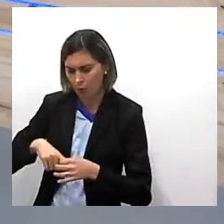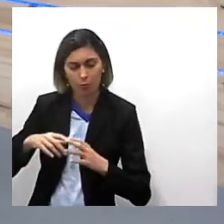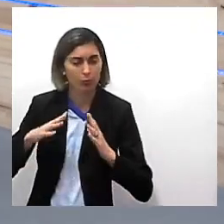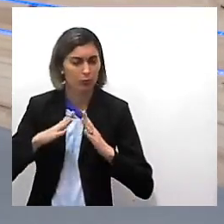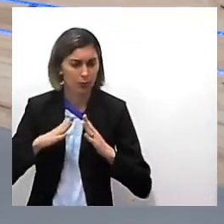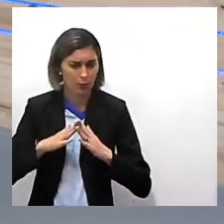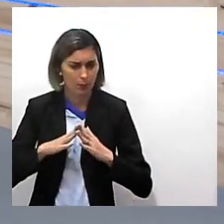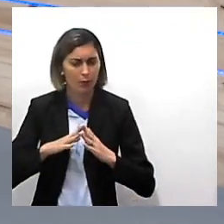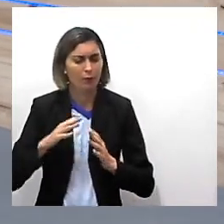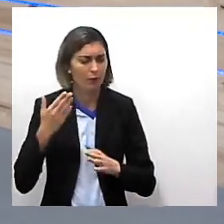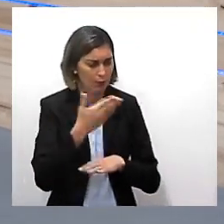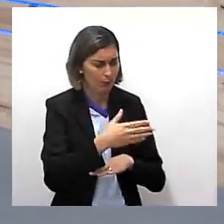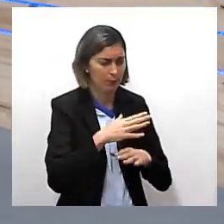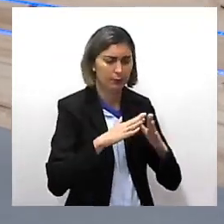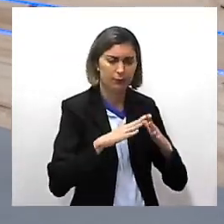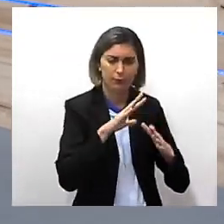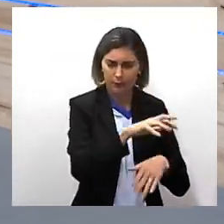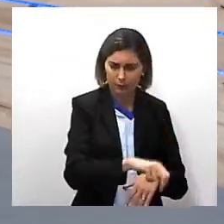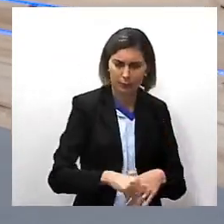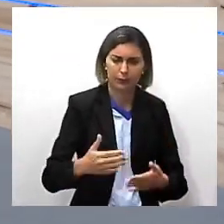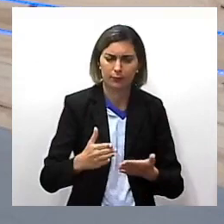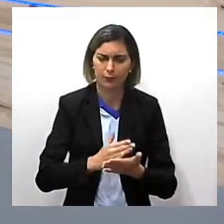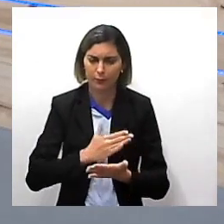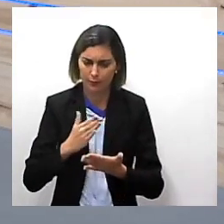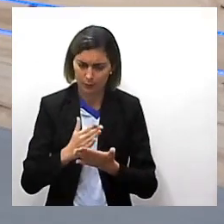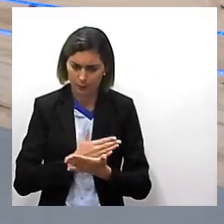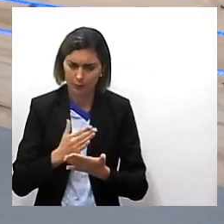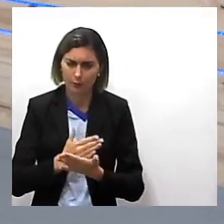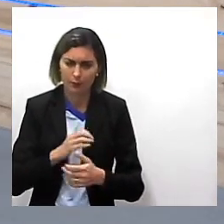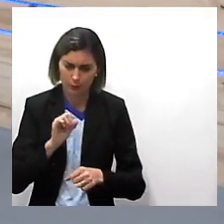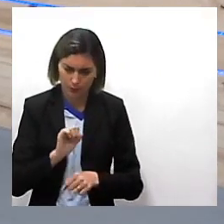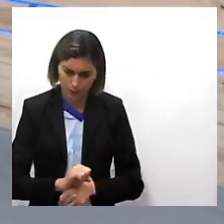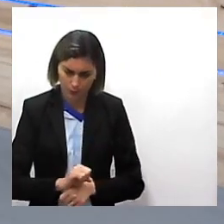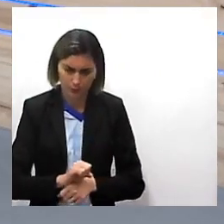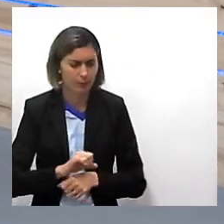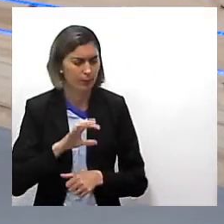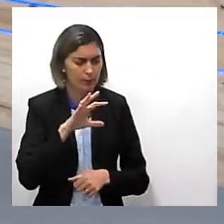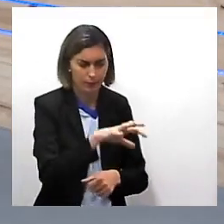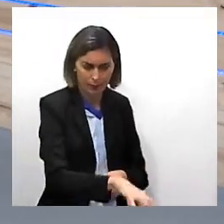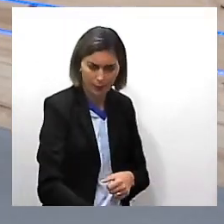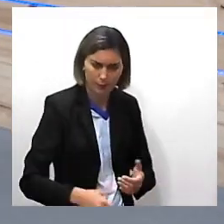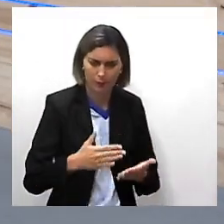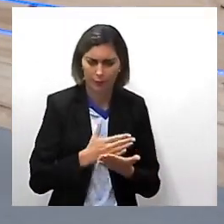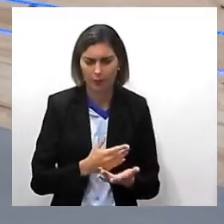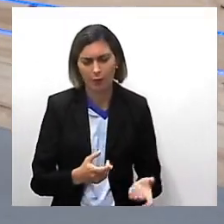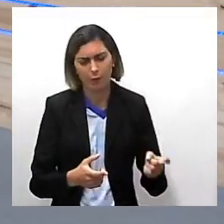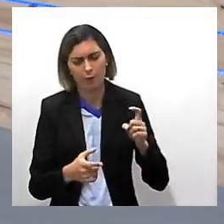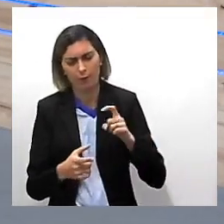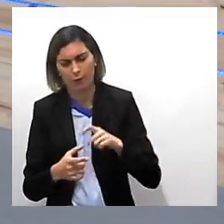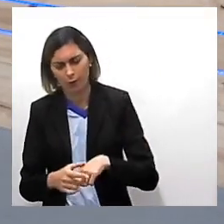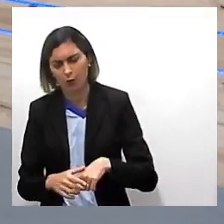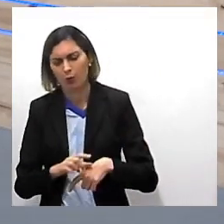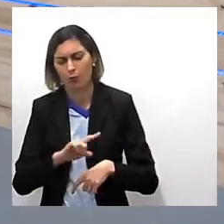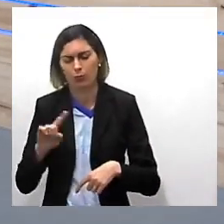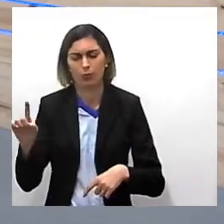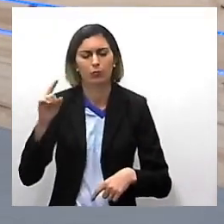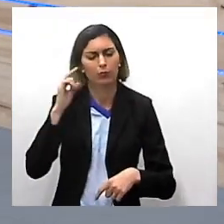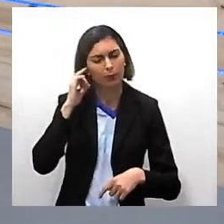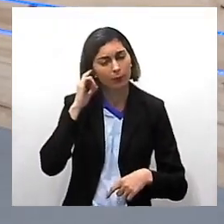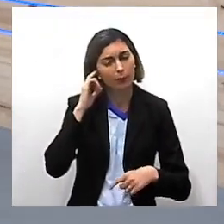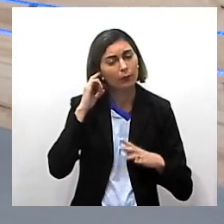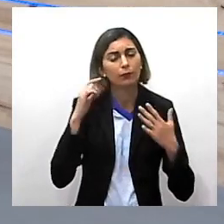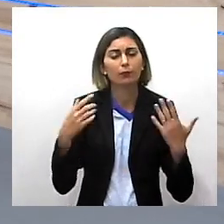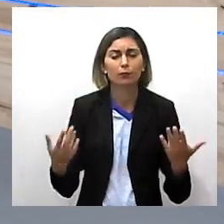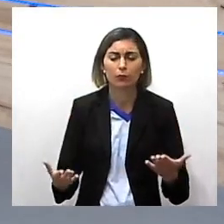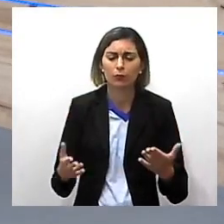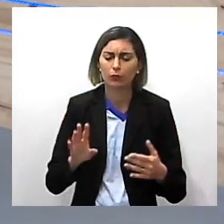volto e venho em casa. Chegando em casa, eu paro uns instantes, pego o livro e sigo o meu caminho de volta.